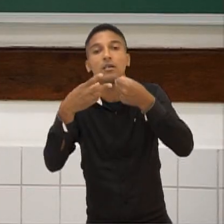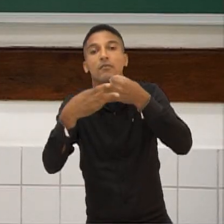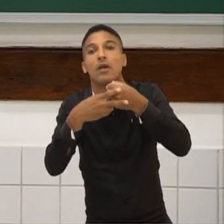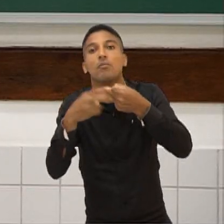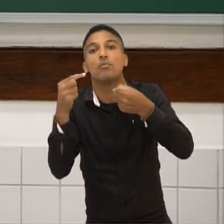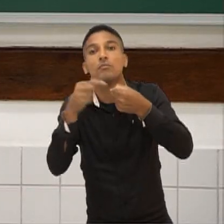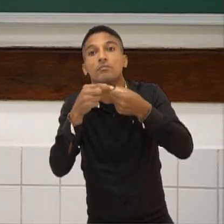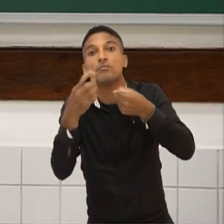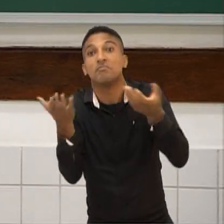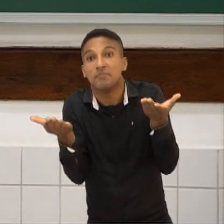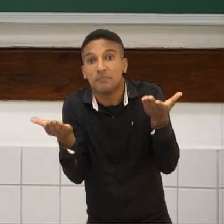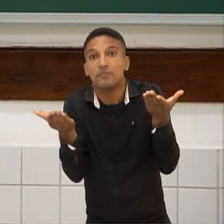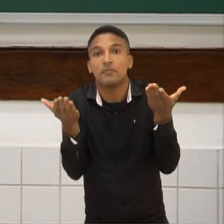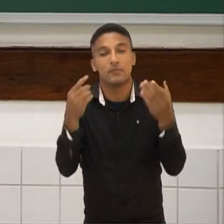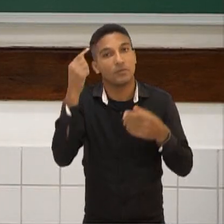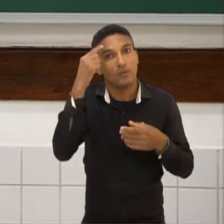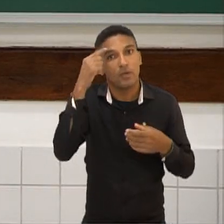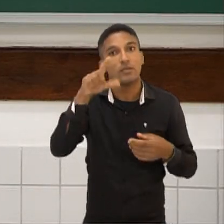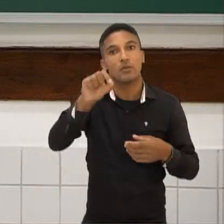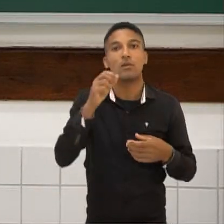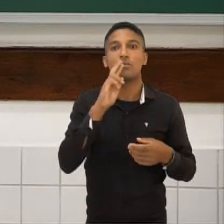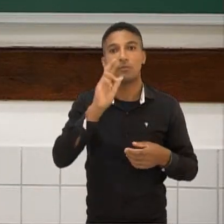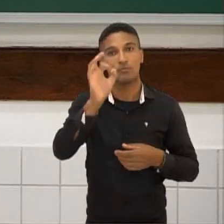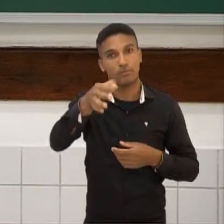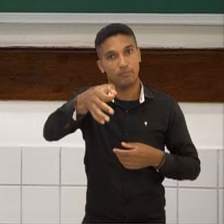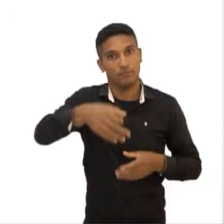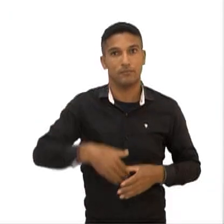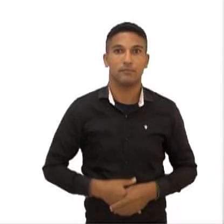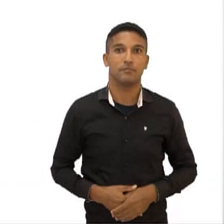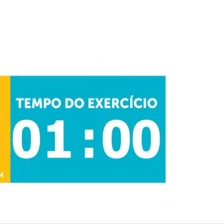nesta aula para marcar aí a opção correta.